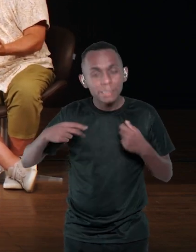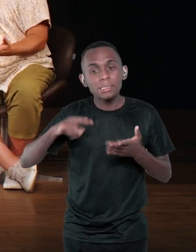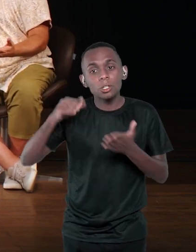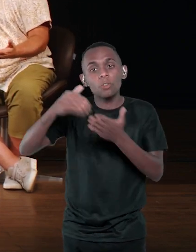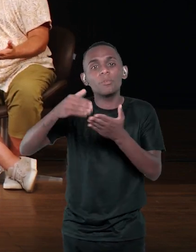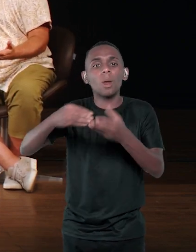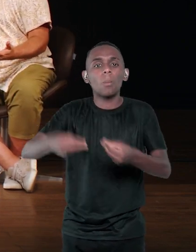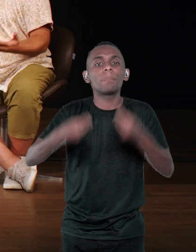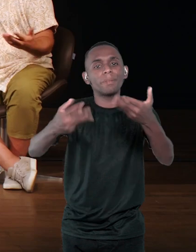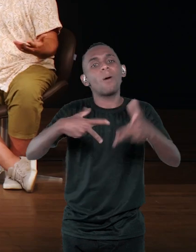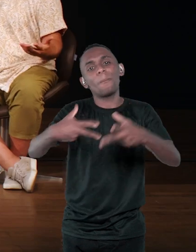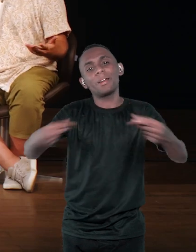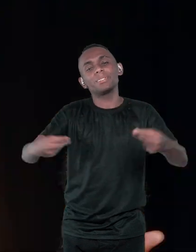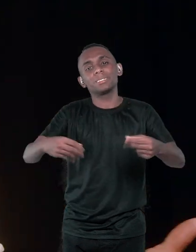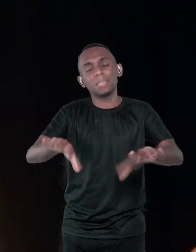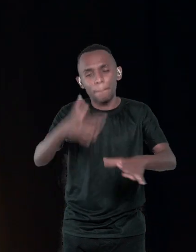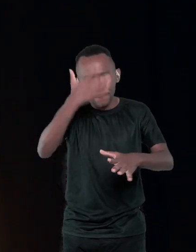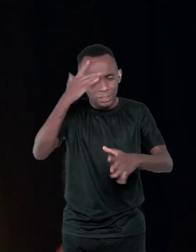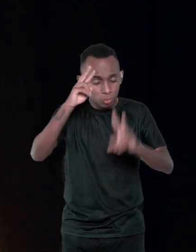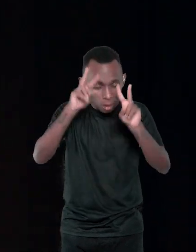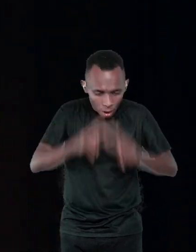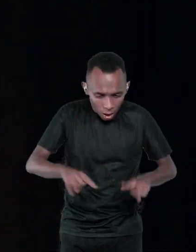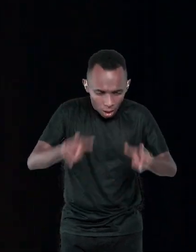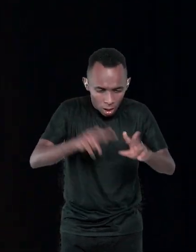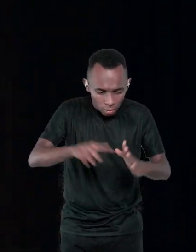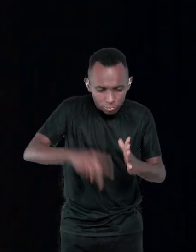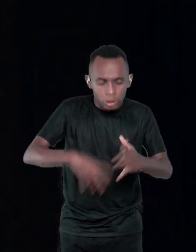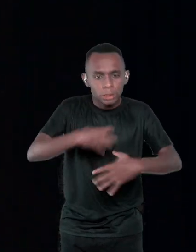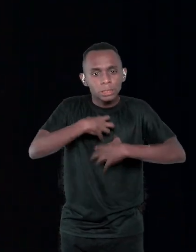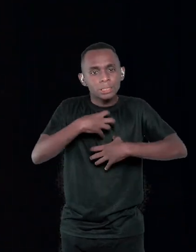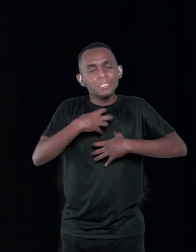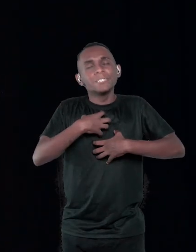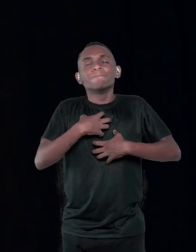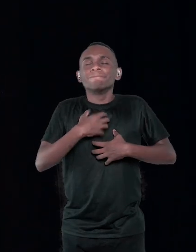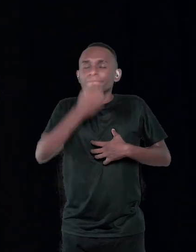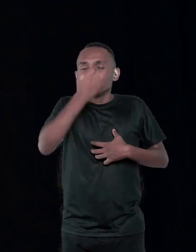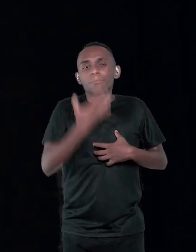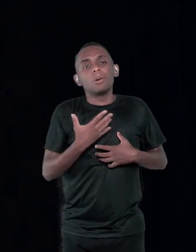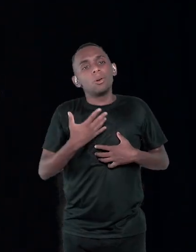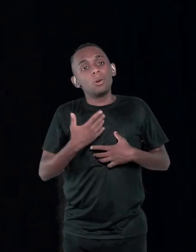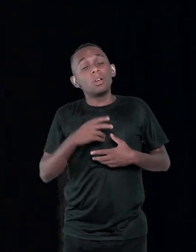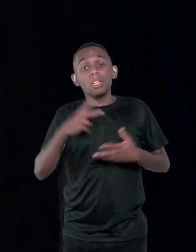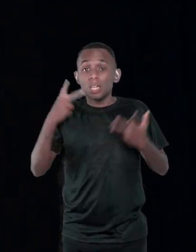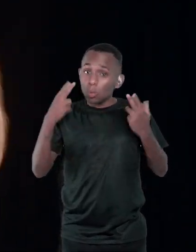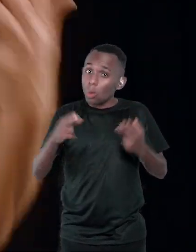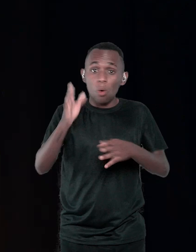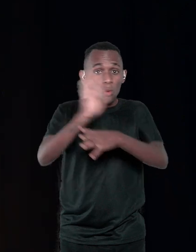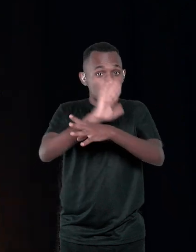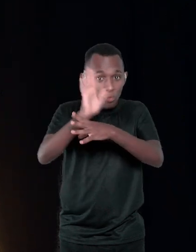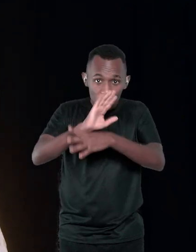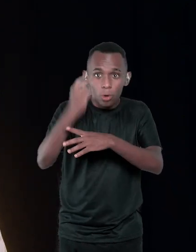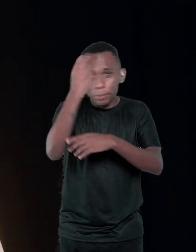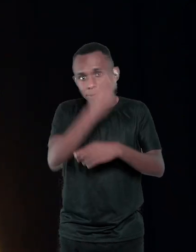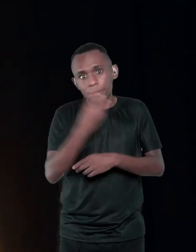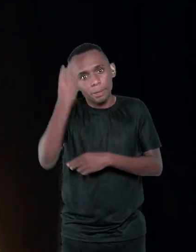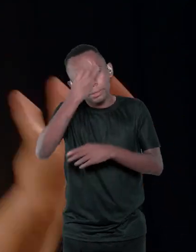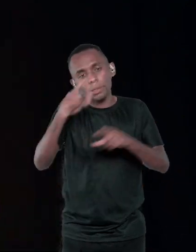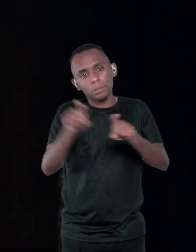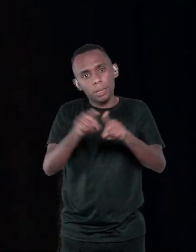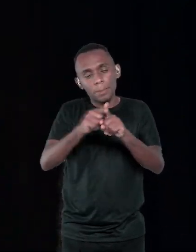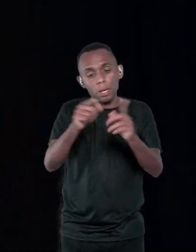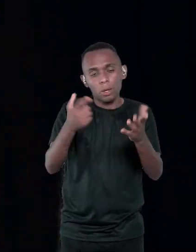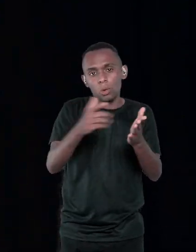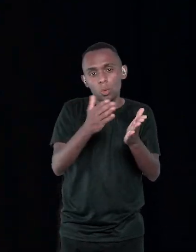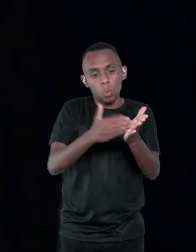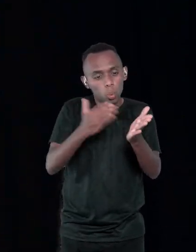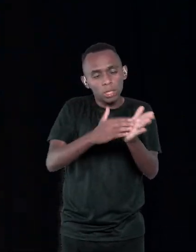presente para ela no final ali. Senão, para que você está fazendo? E isso vale para um filme de 3 horas, para um livro de 500 páginas,